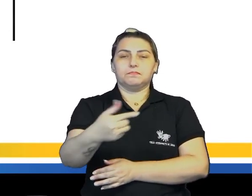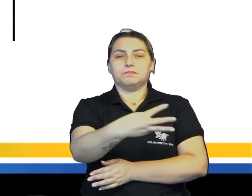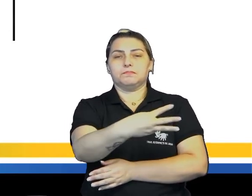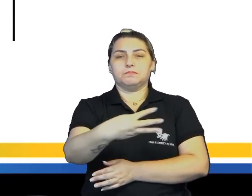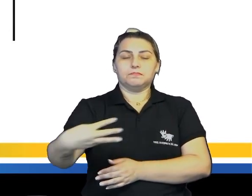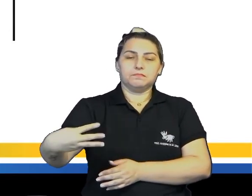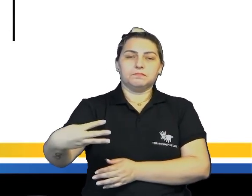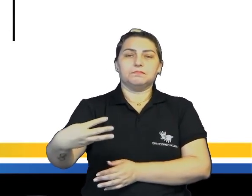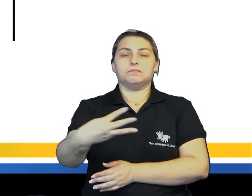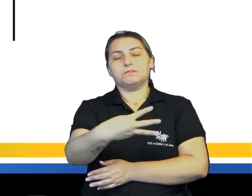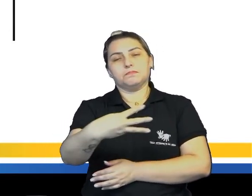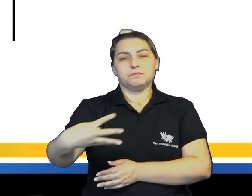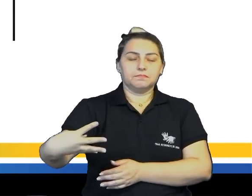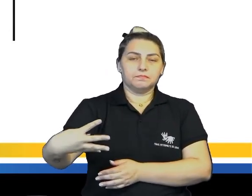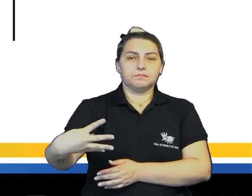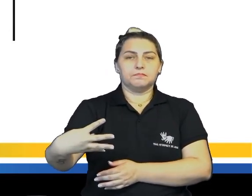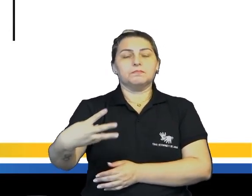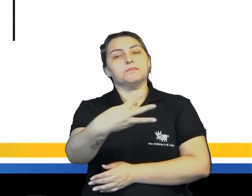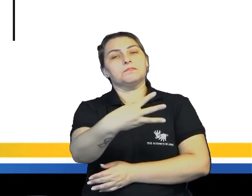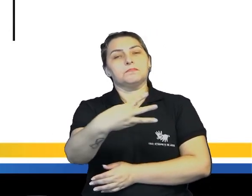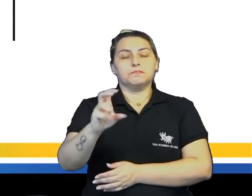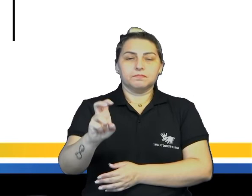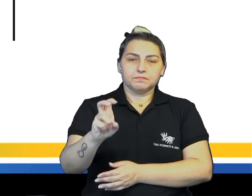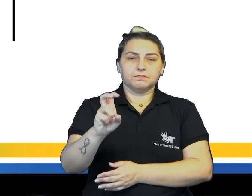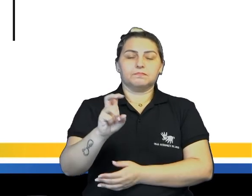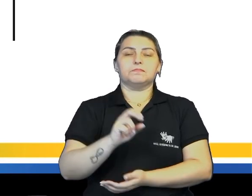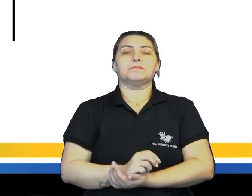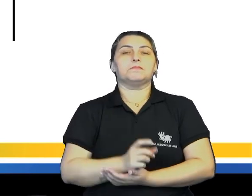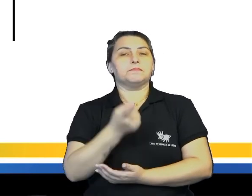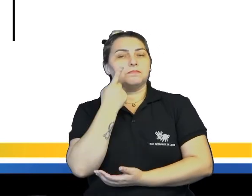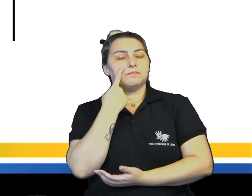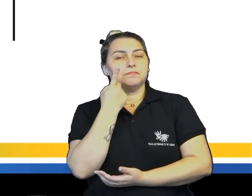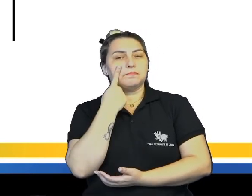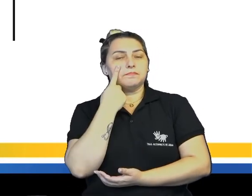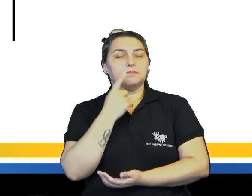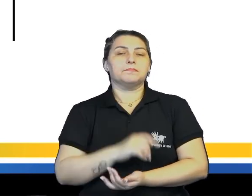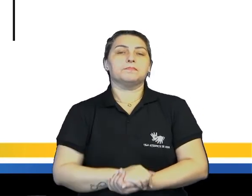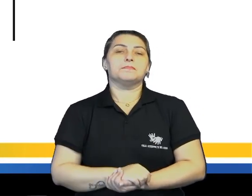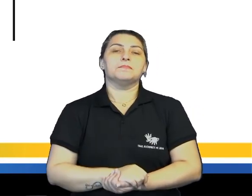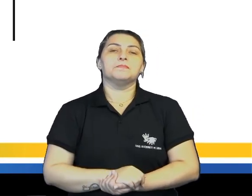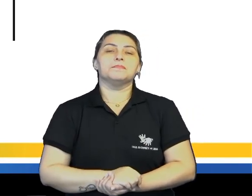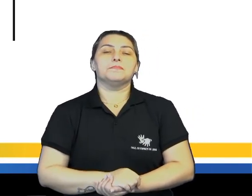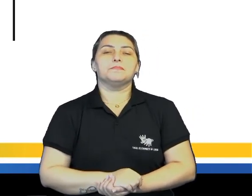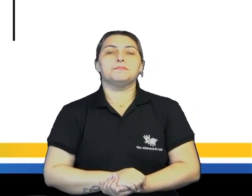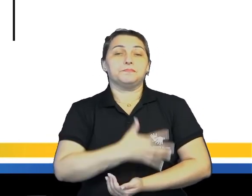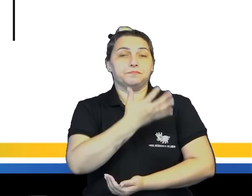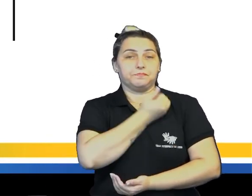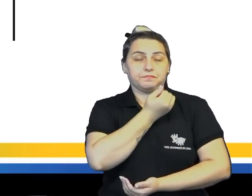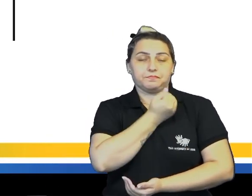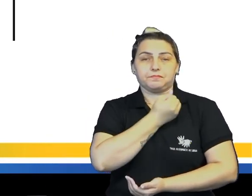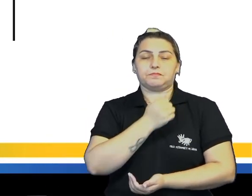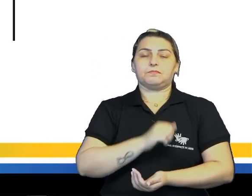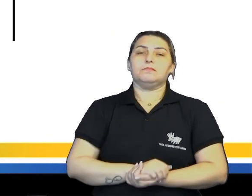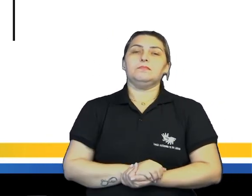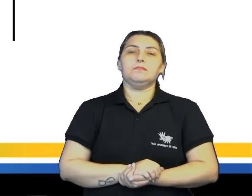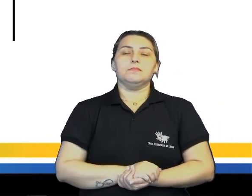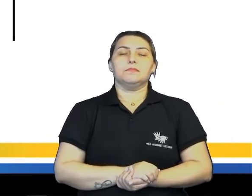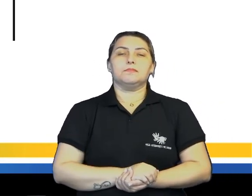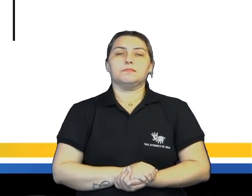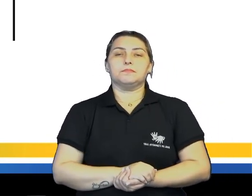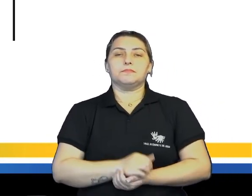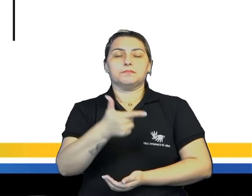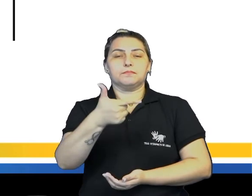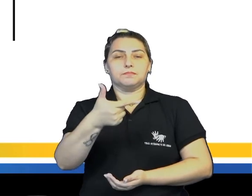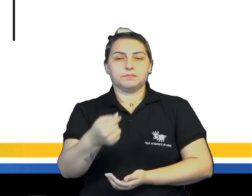32, 33, 34 e 35. Então, vamos observar essa trilha de números. Ela vai